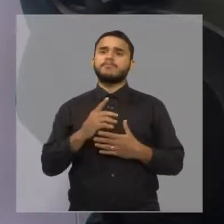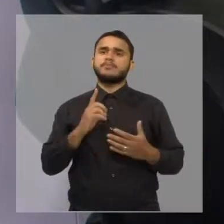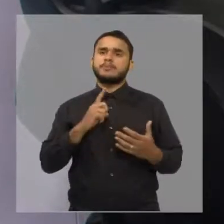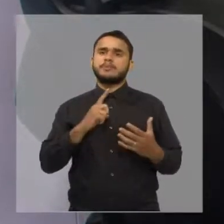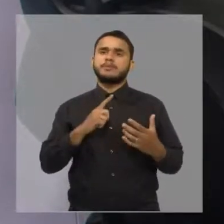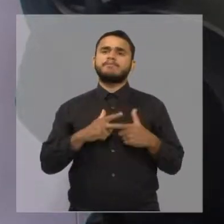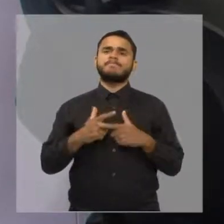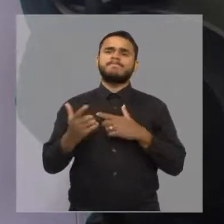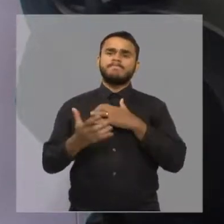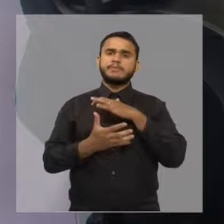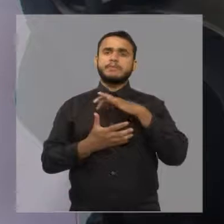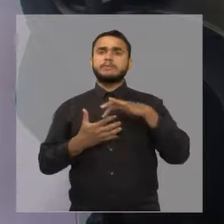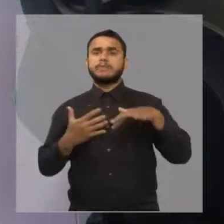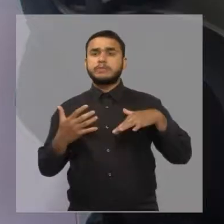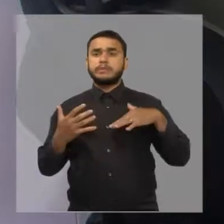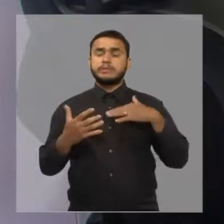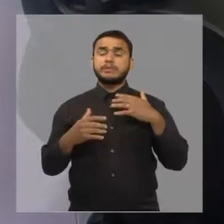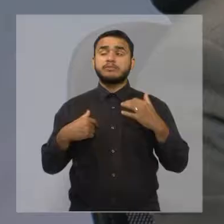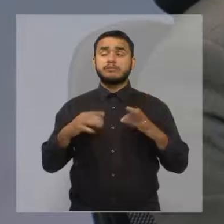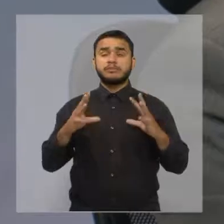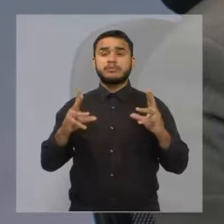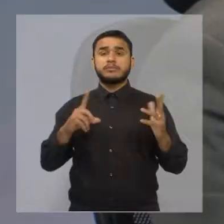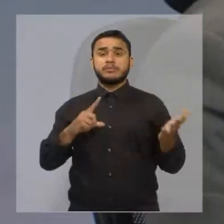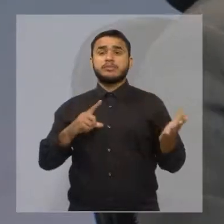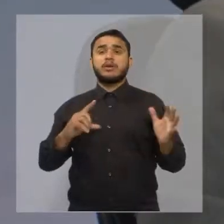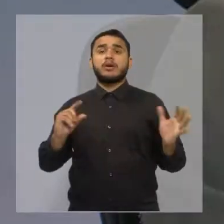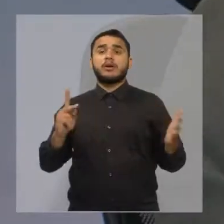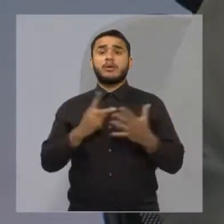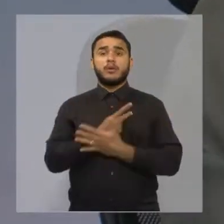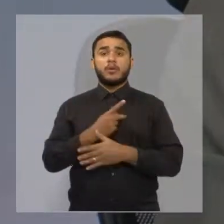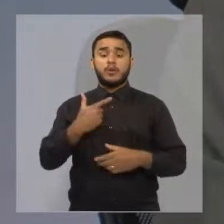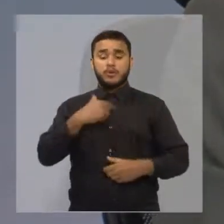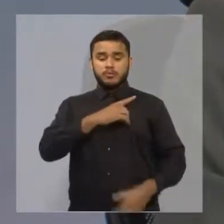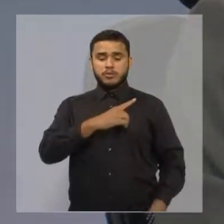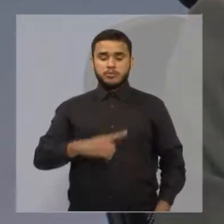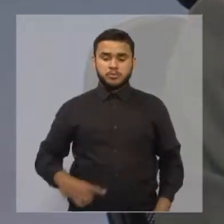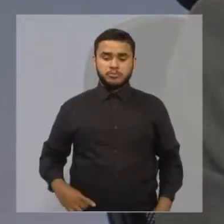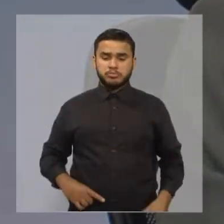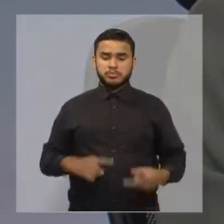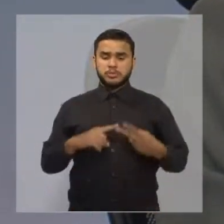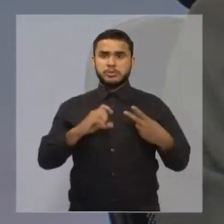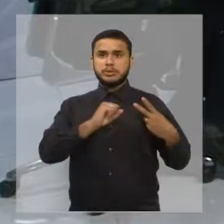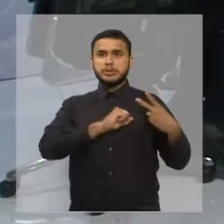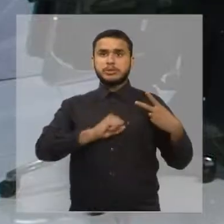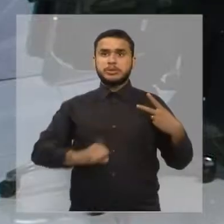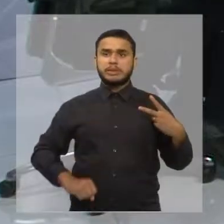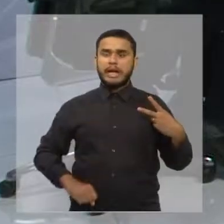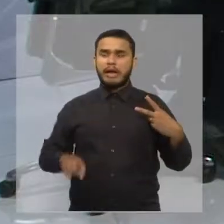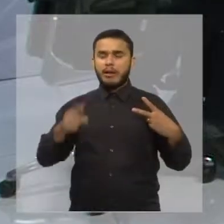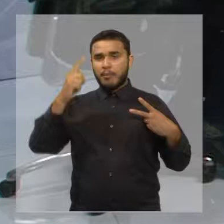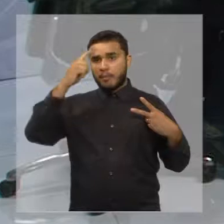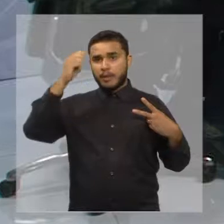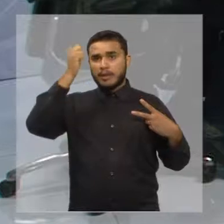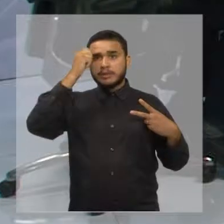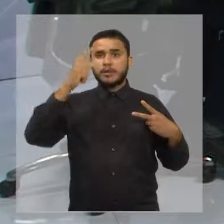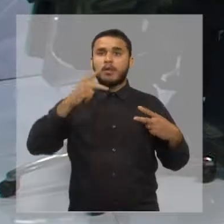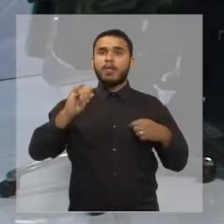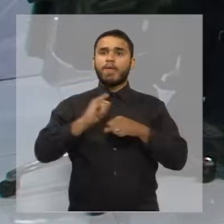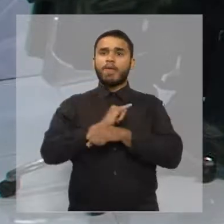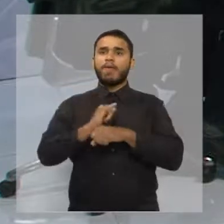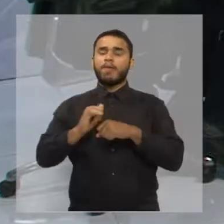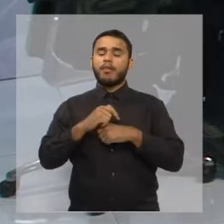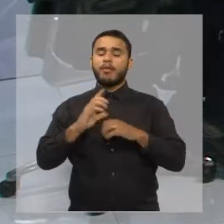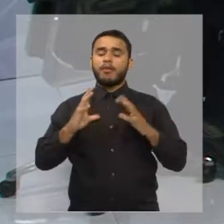para o legislador. E como está se falando em abuso de autoridade, eu até fico pensando se não haveria também um abuso